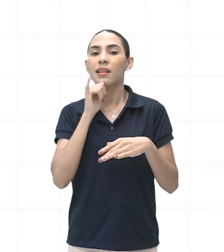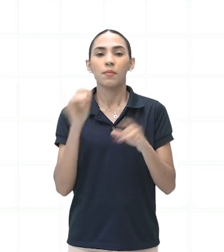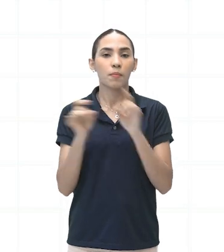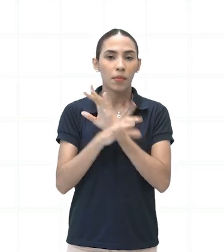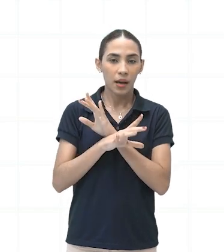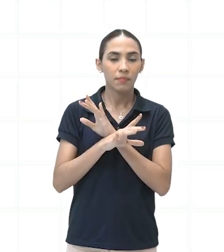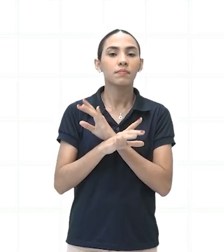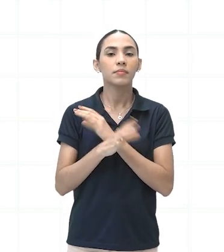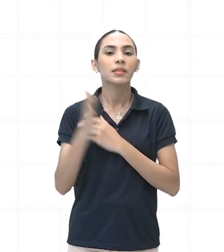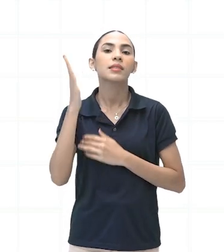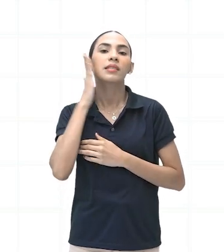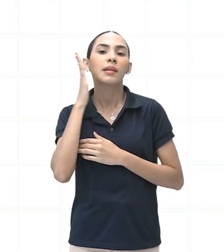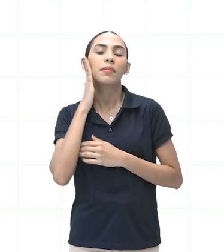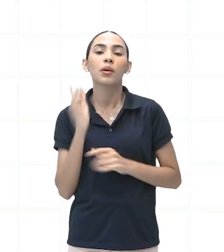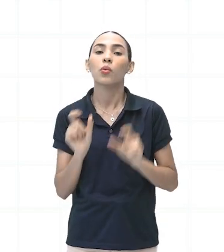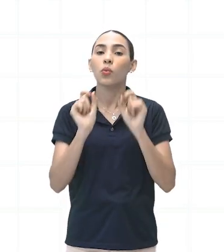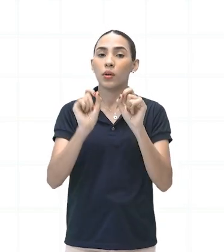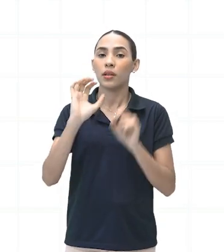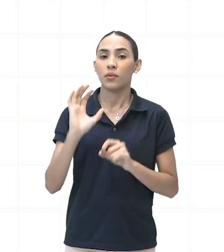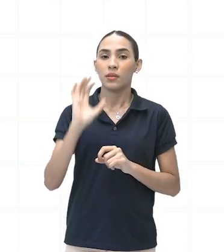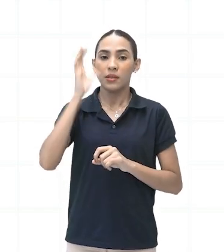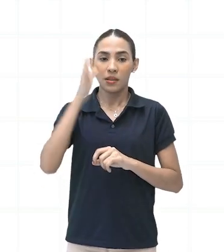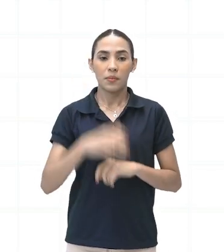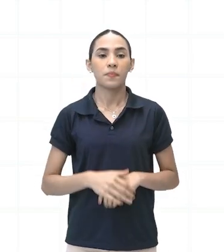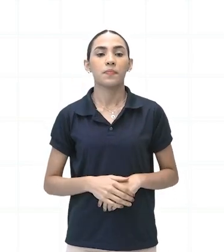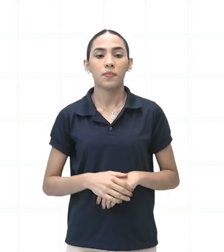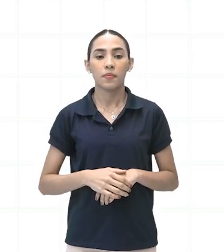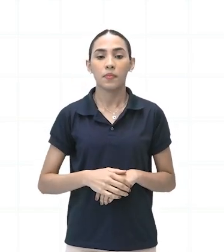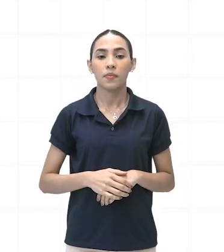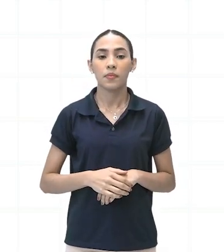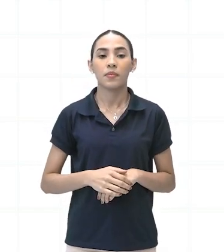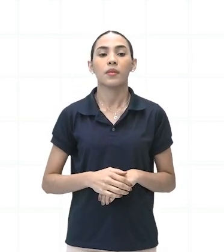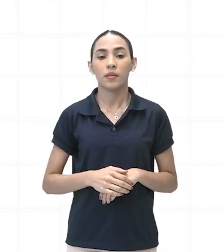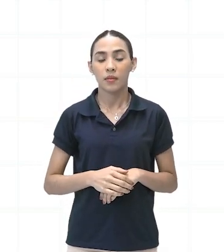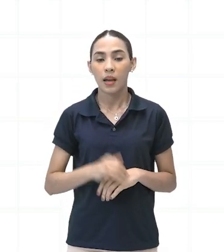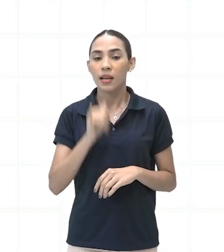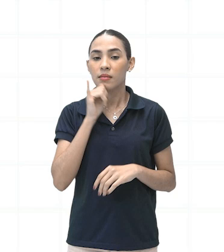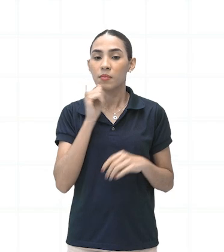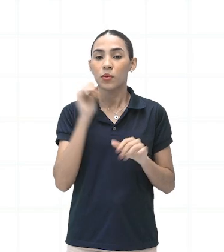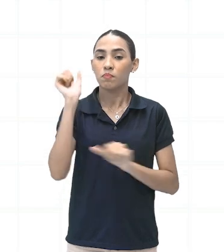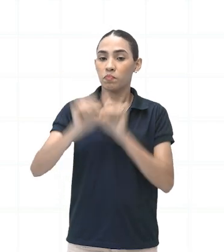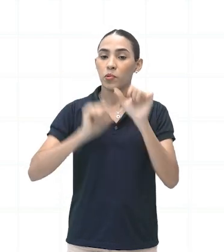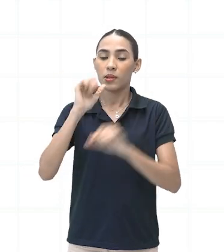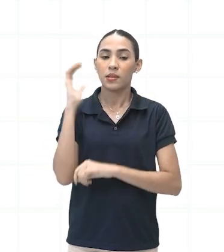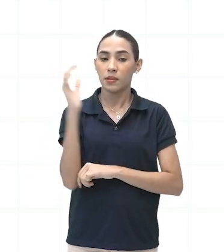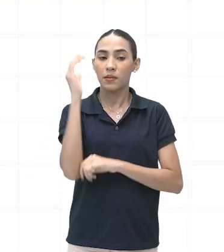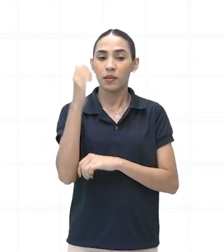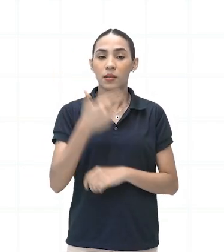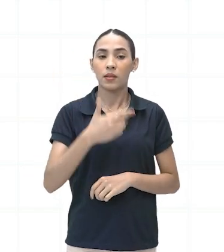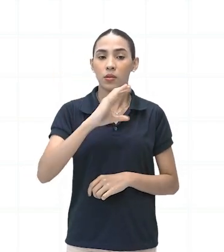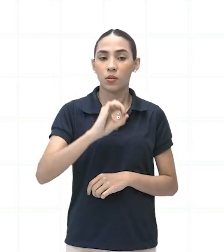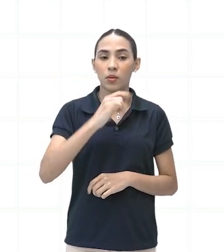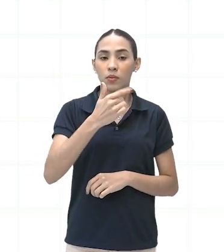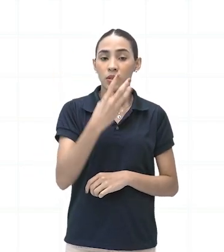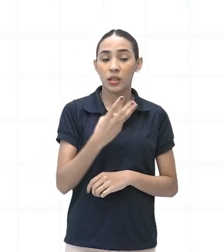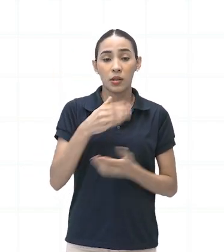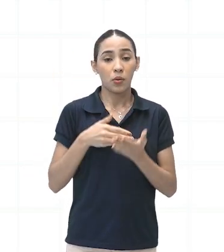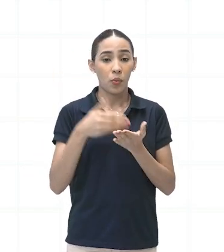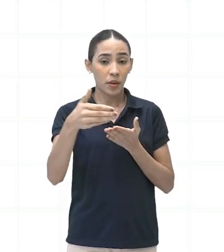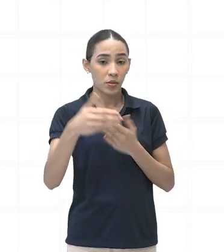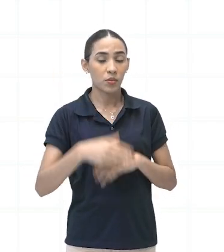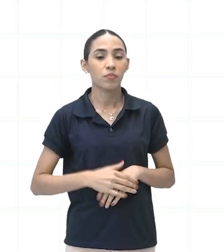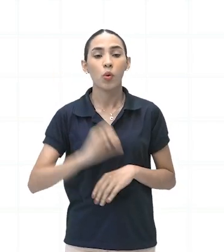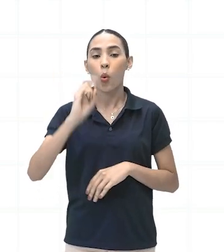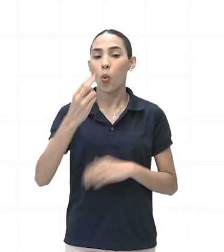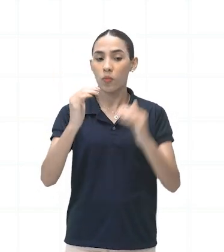a que permite saber o que aconteceu? A das Nações Unidas sobre Mudanças Climáticas de 2023 começou